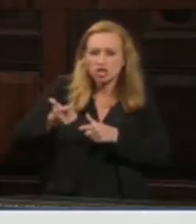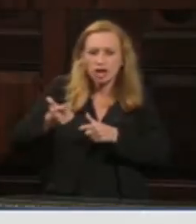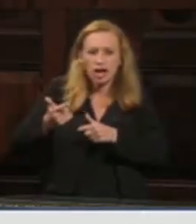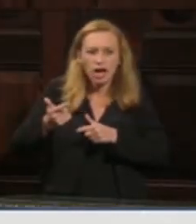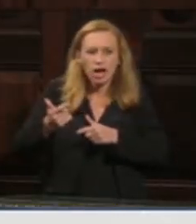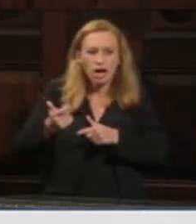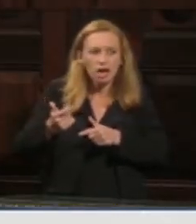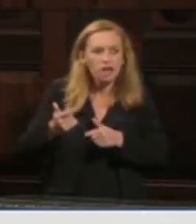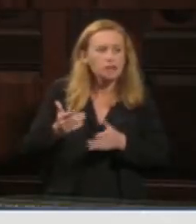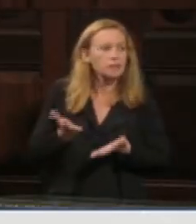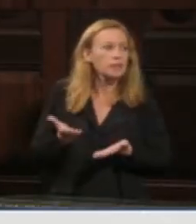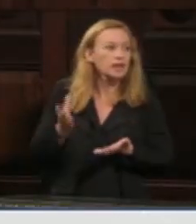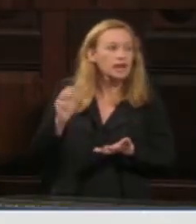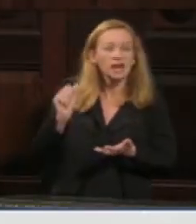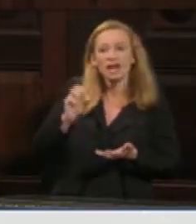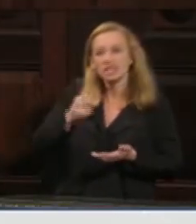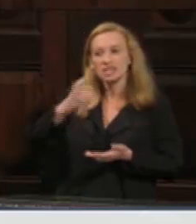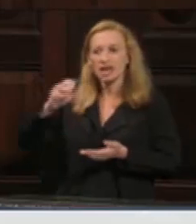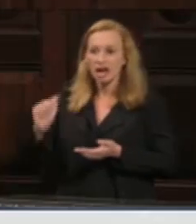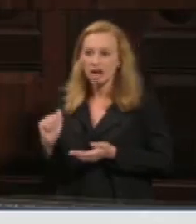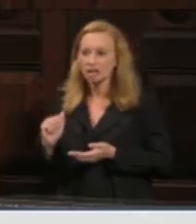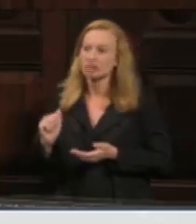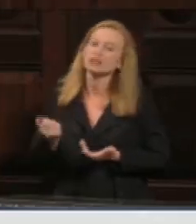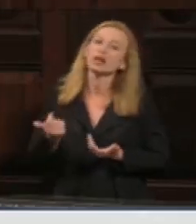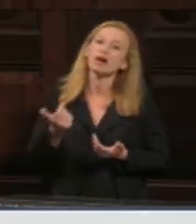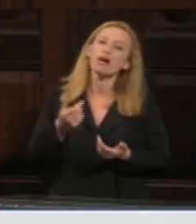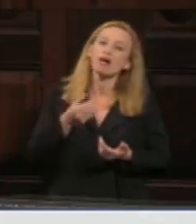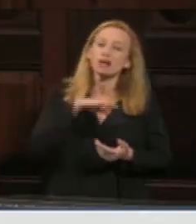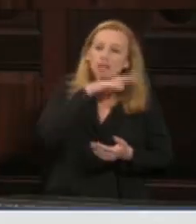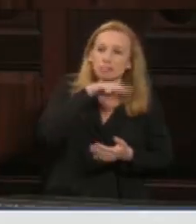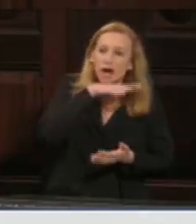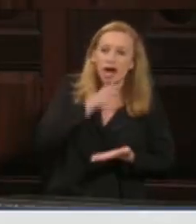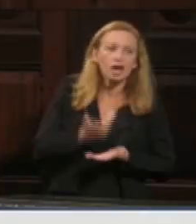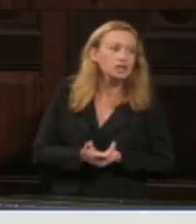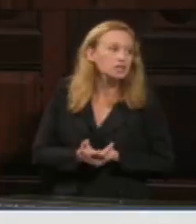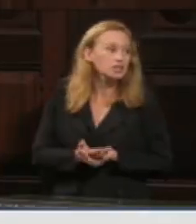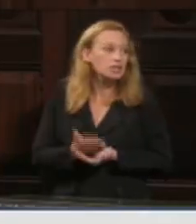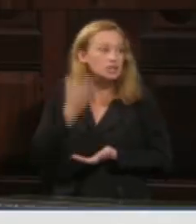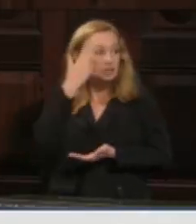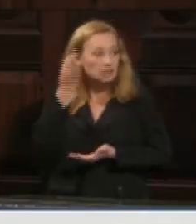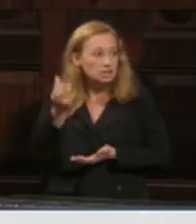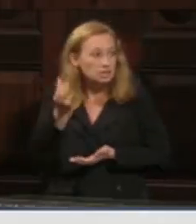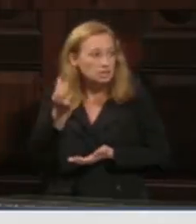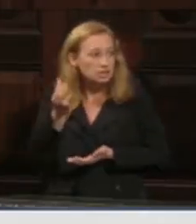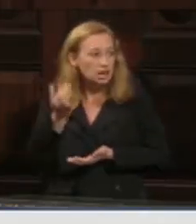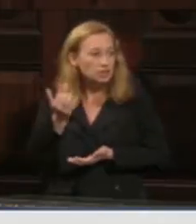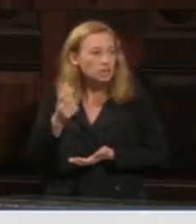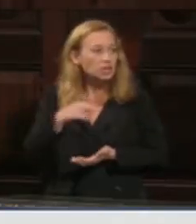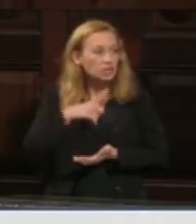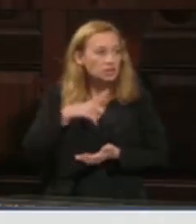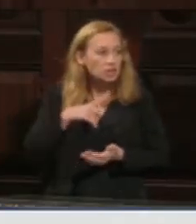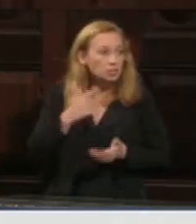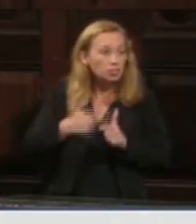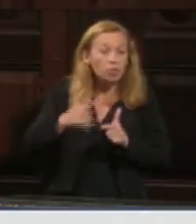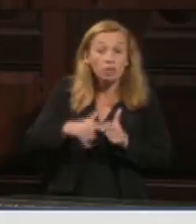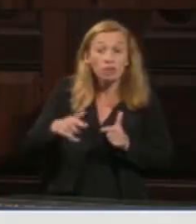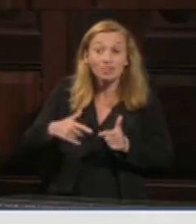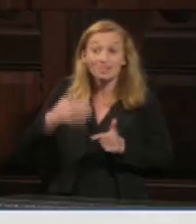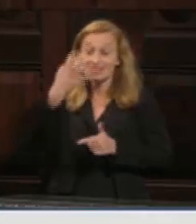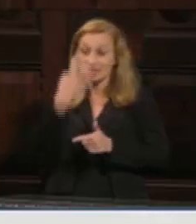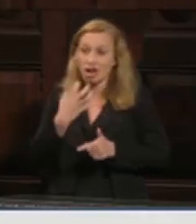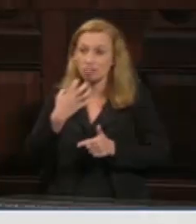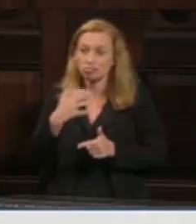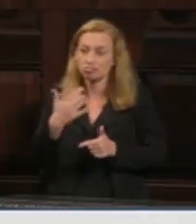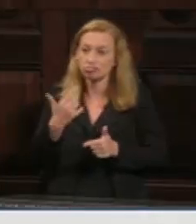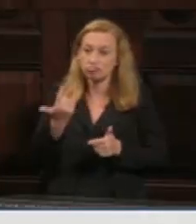o SFPC está com um problema grave. Ele não consegue entregar nenhum processo nos 30 dias,